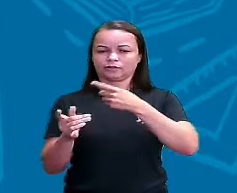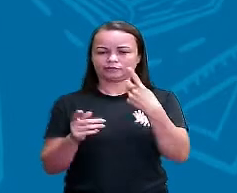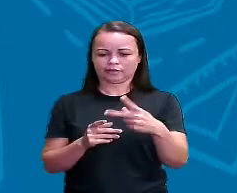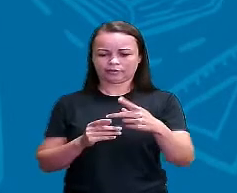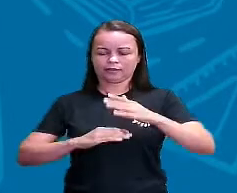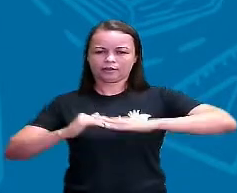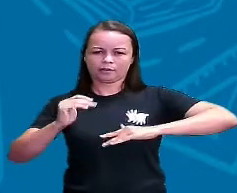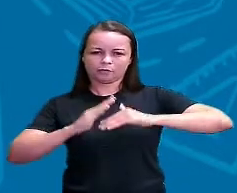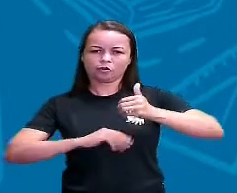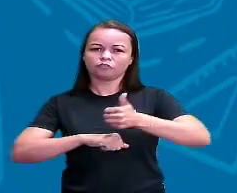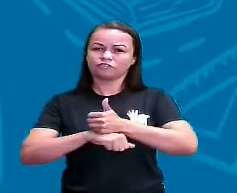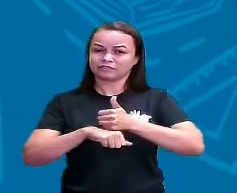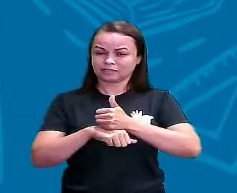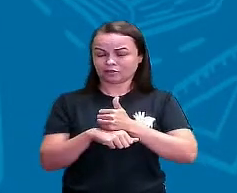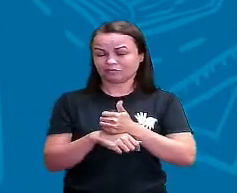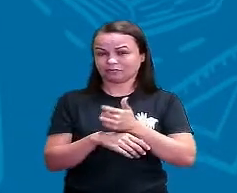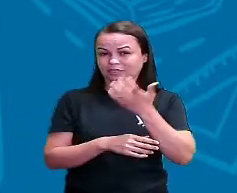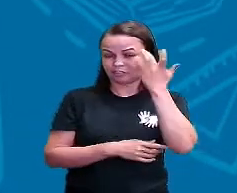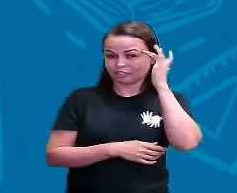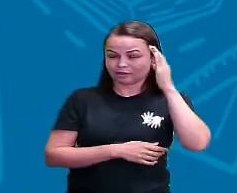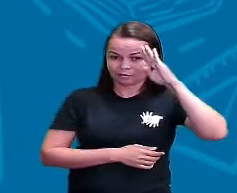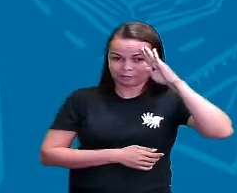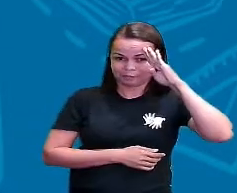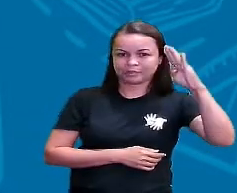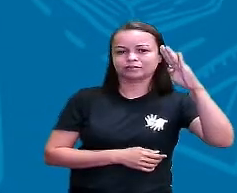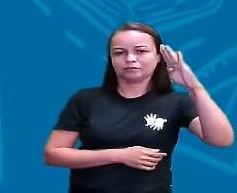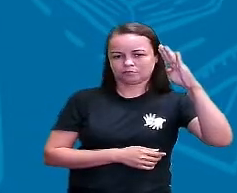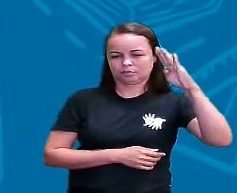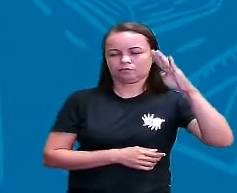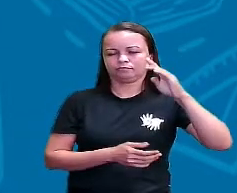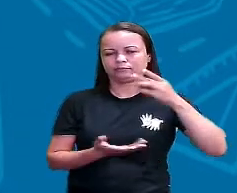profissão que, digamos, a gente acha que é a principal,